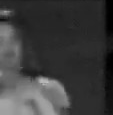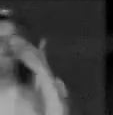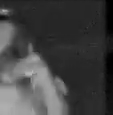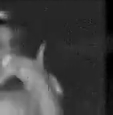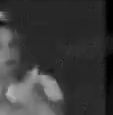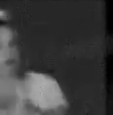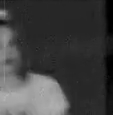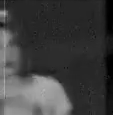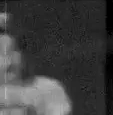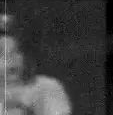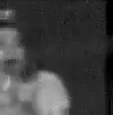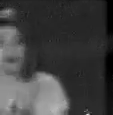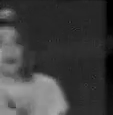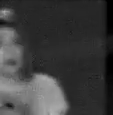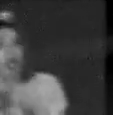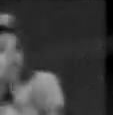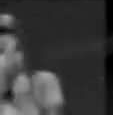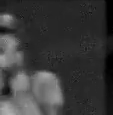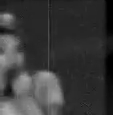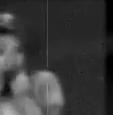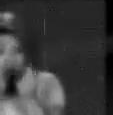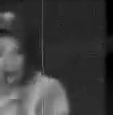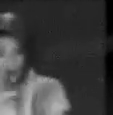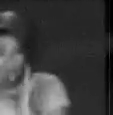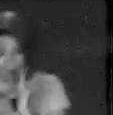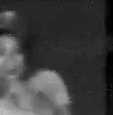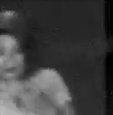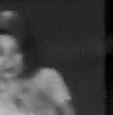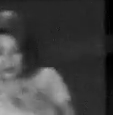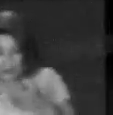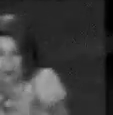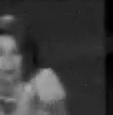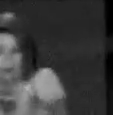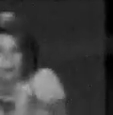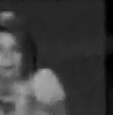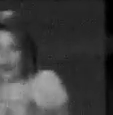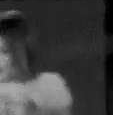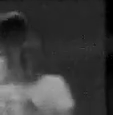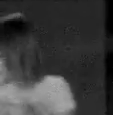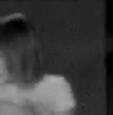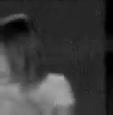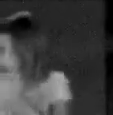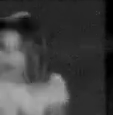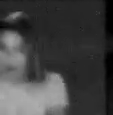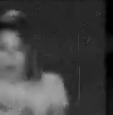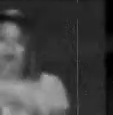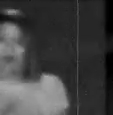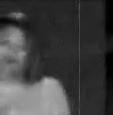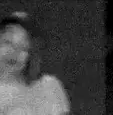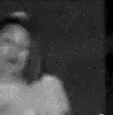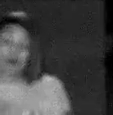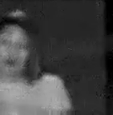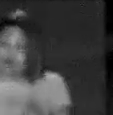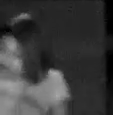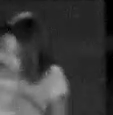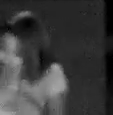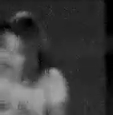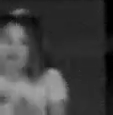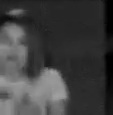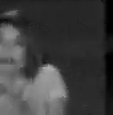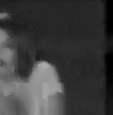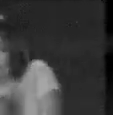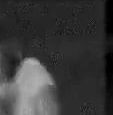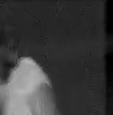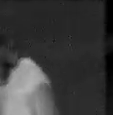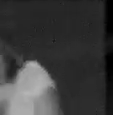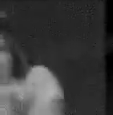fomos a economia que mais cresceu do pós-guerra até o ano 80. De lá para cá, você tem toda a razão, as coisas estão descambando. O Brasil perdeu